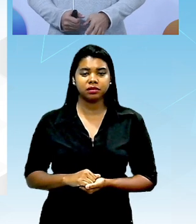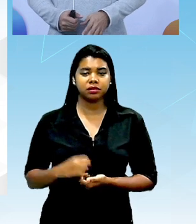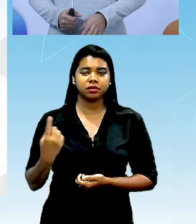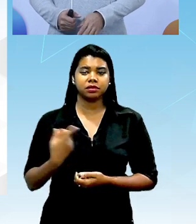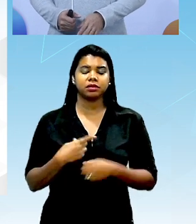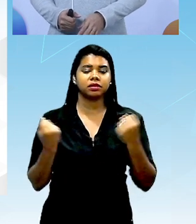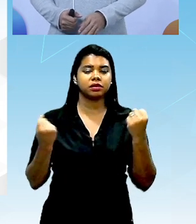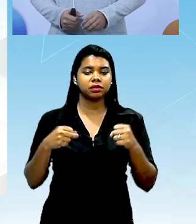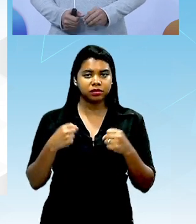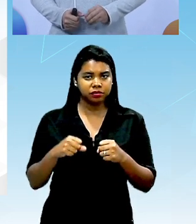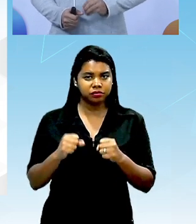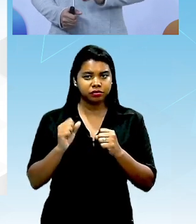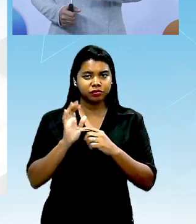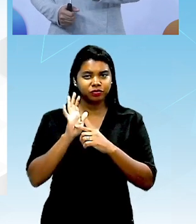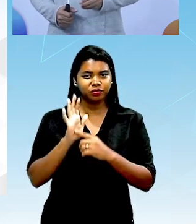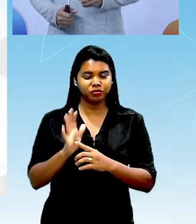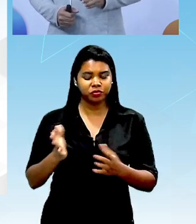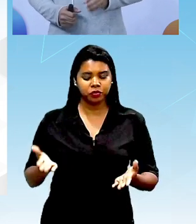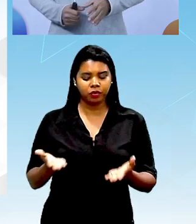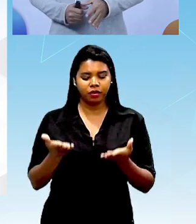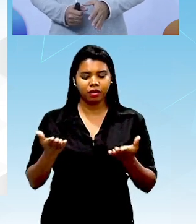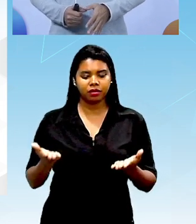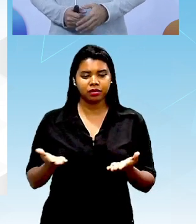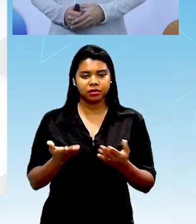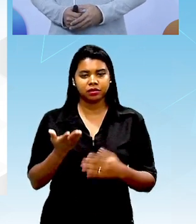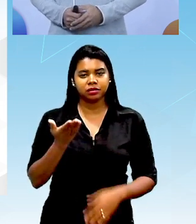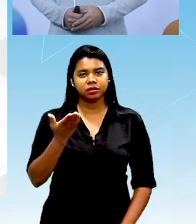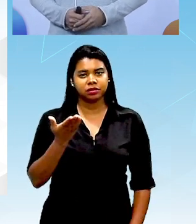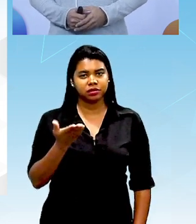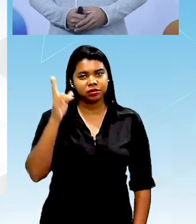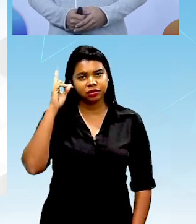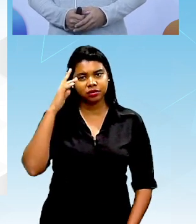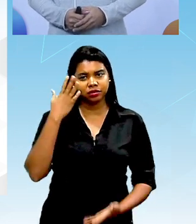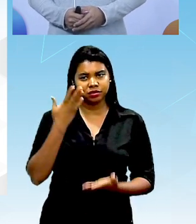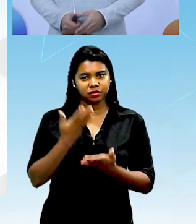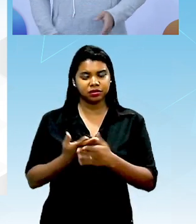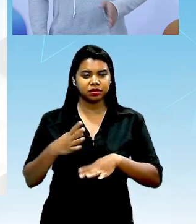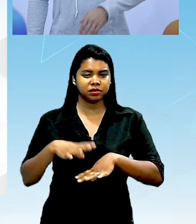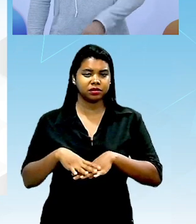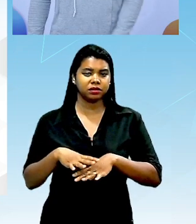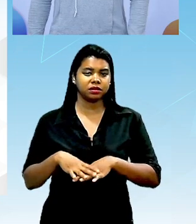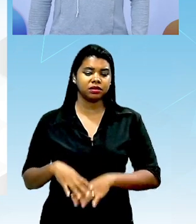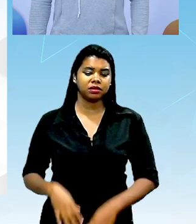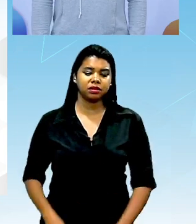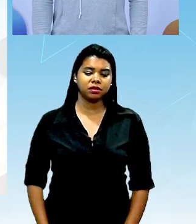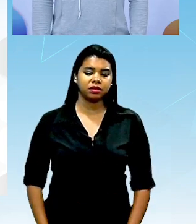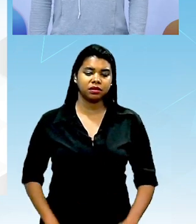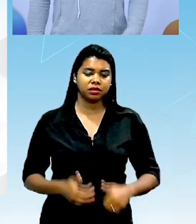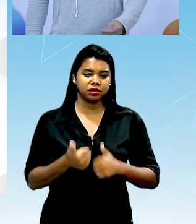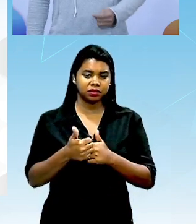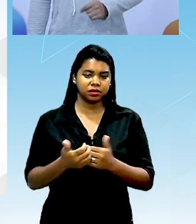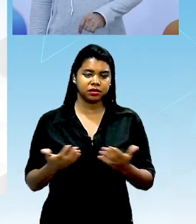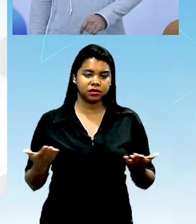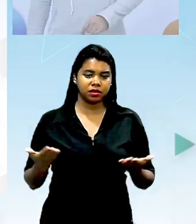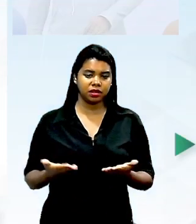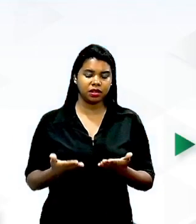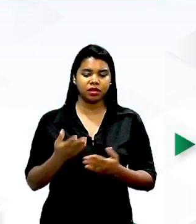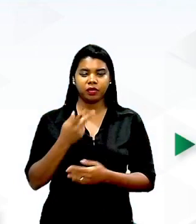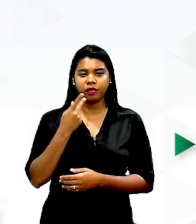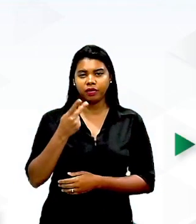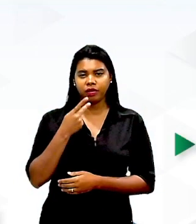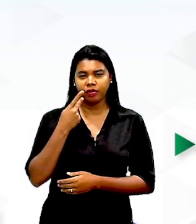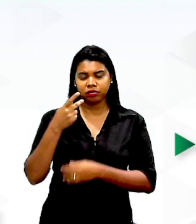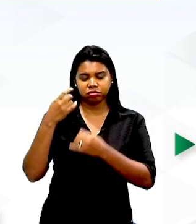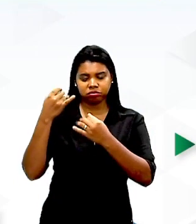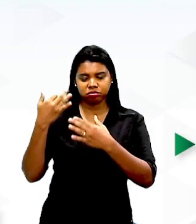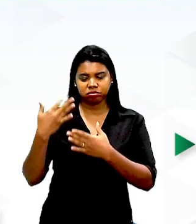podemos a gente vai inserir para você a história da matemática, tá bom? Então segue comigo aí, ó, que eu já vou falar que